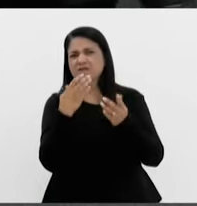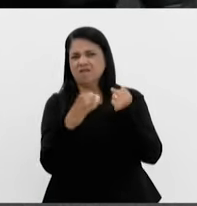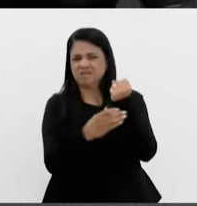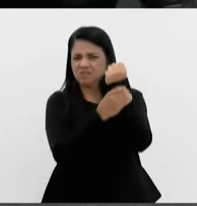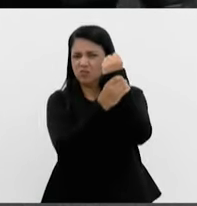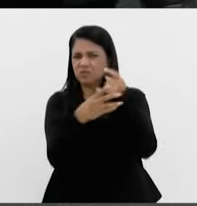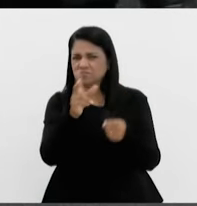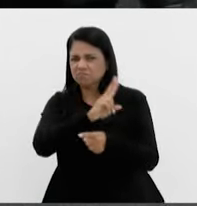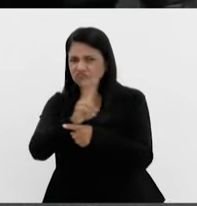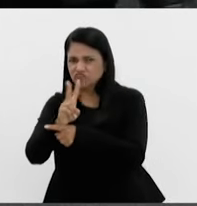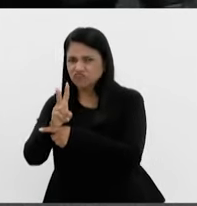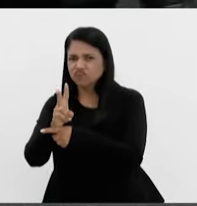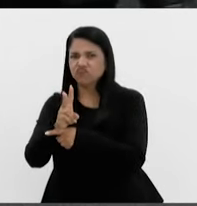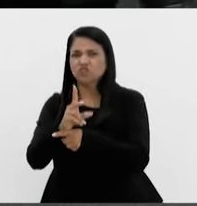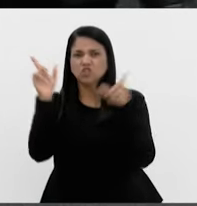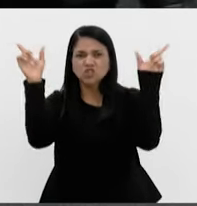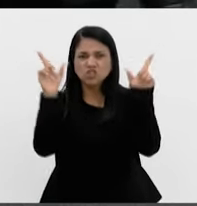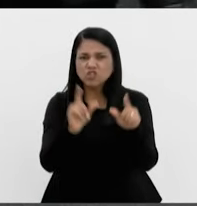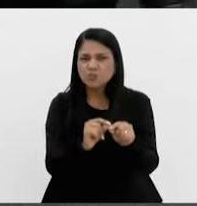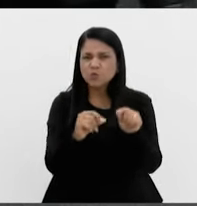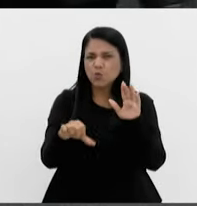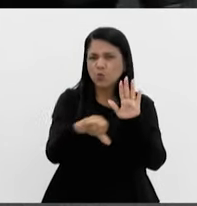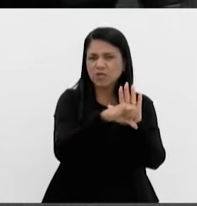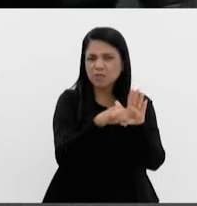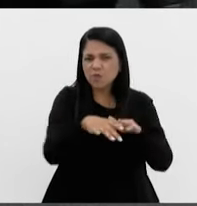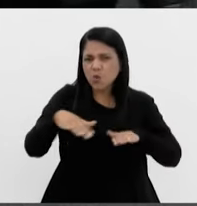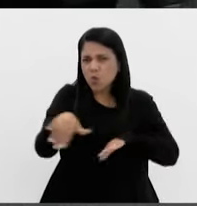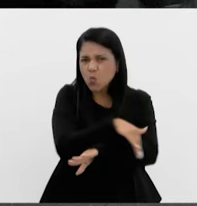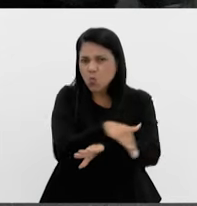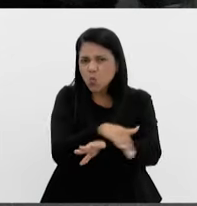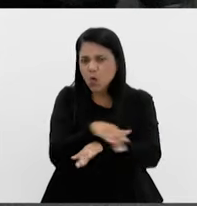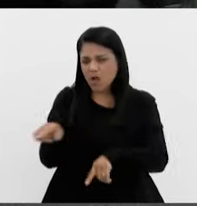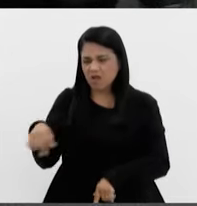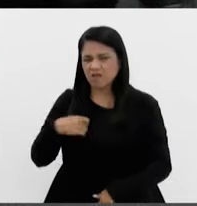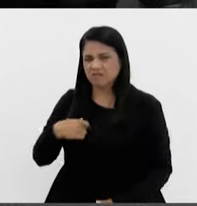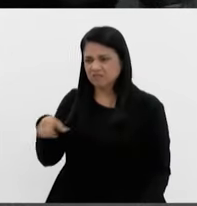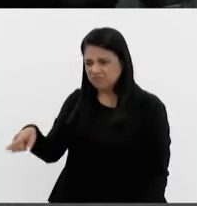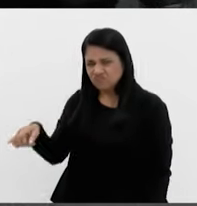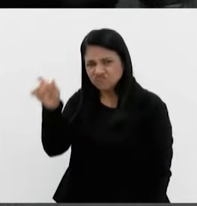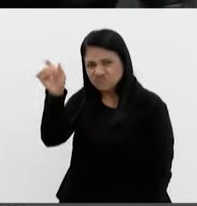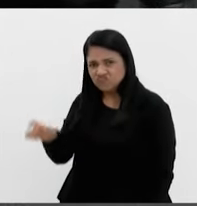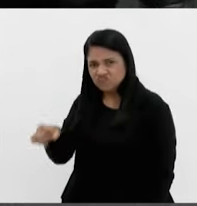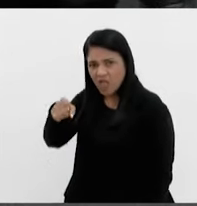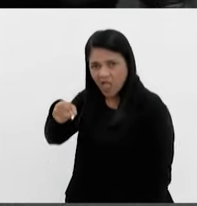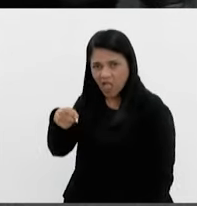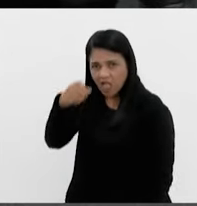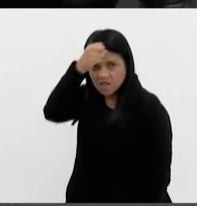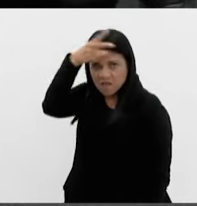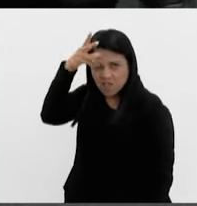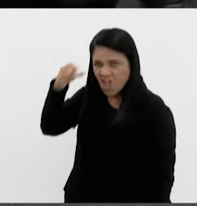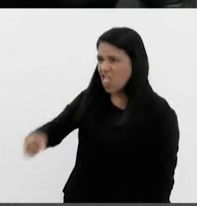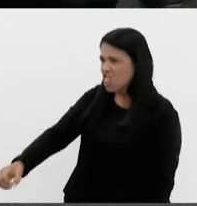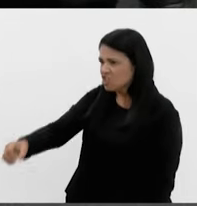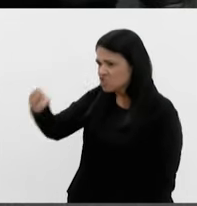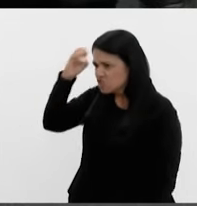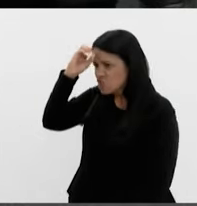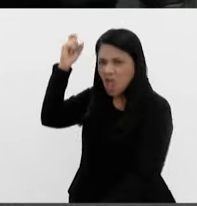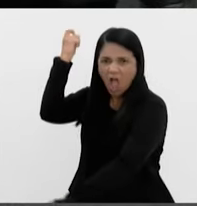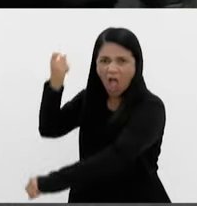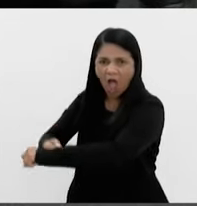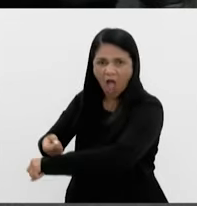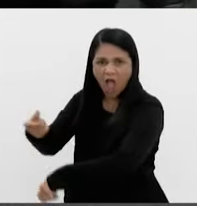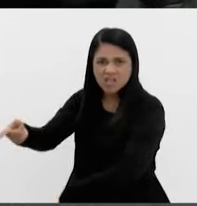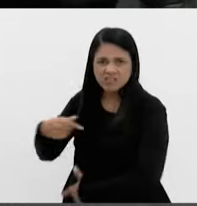acidentes que existiam esse idiota que é a palavra que classifica ele vem fazer uma Moção de repúdio dessas